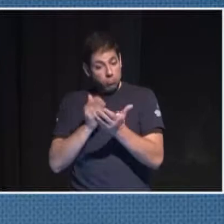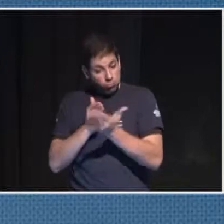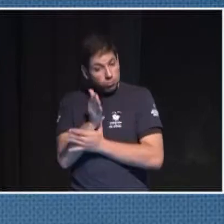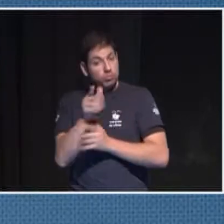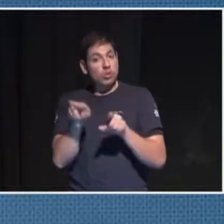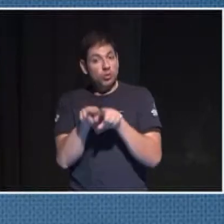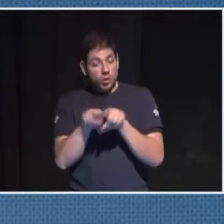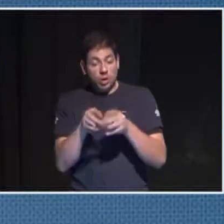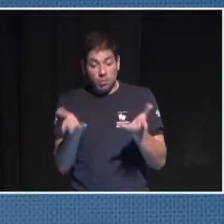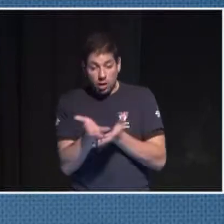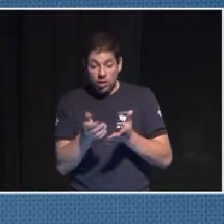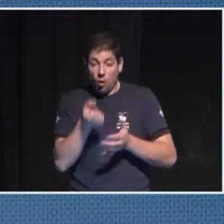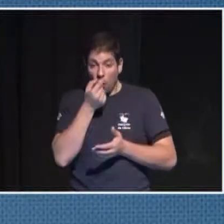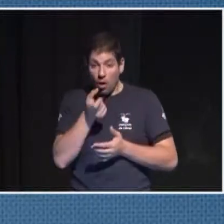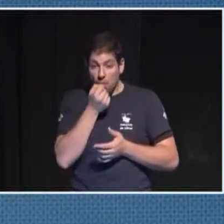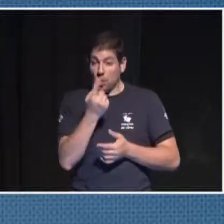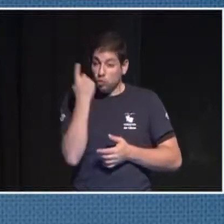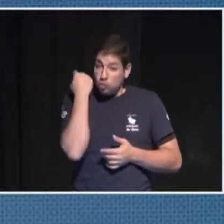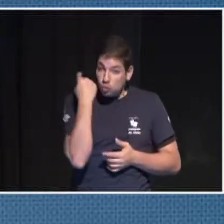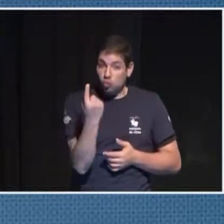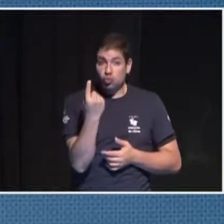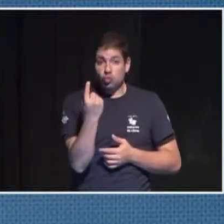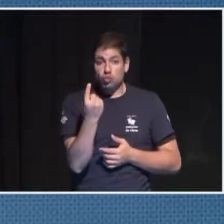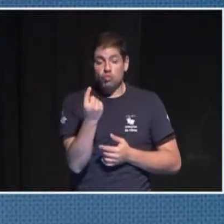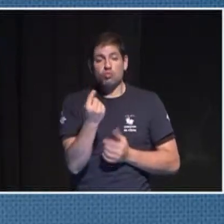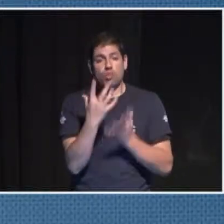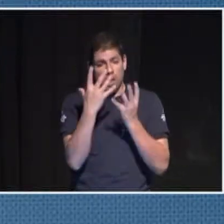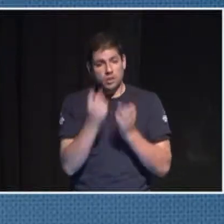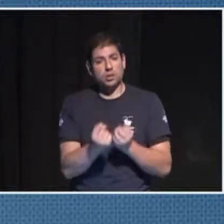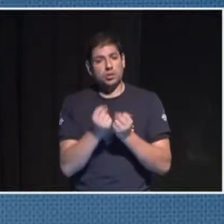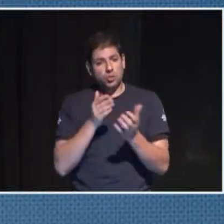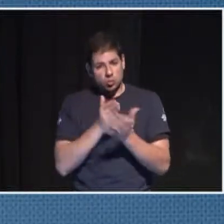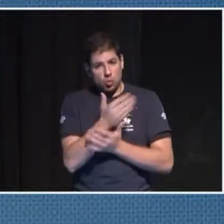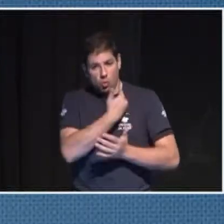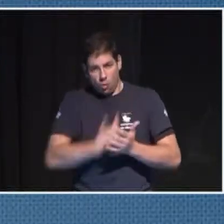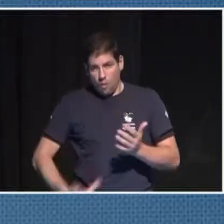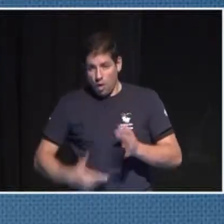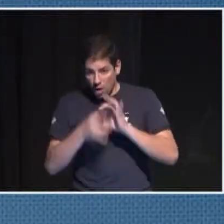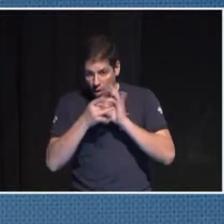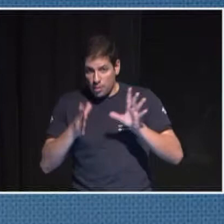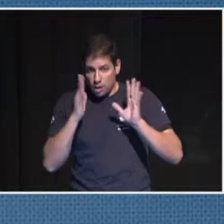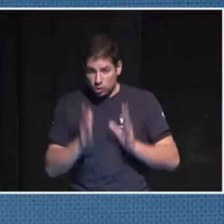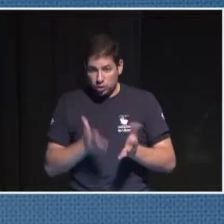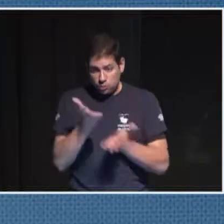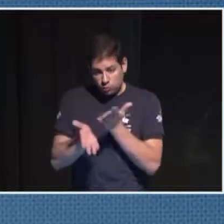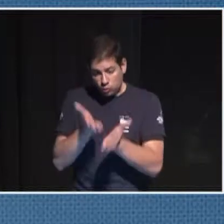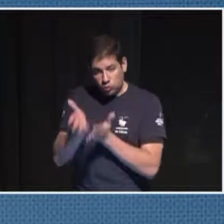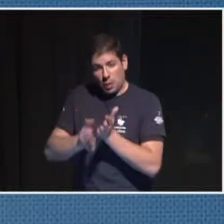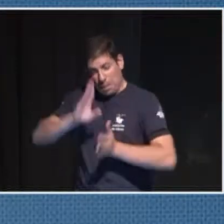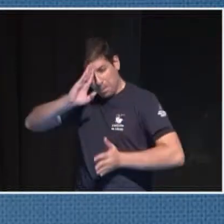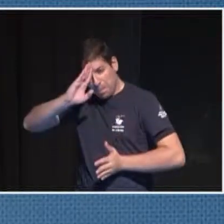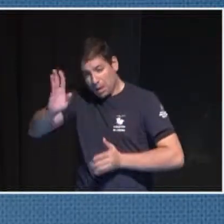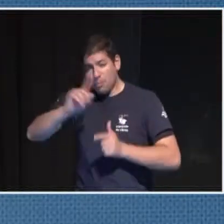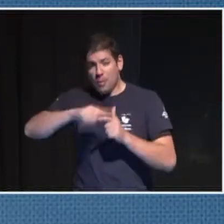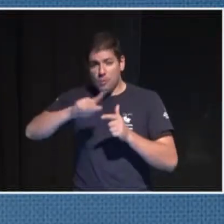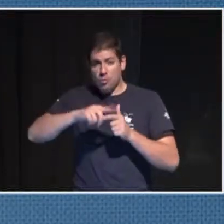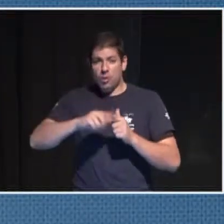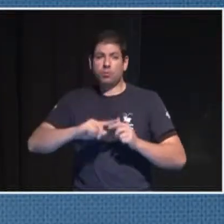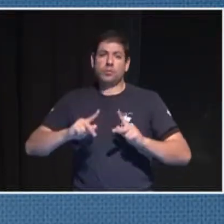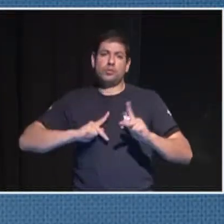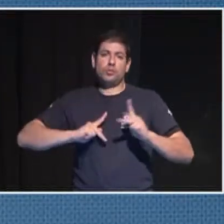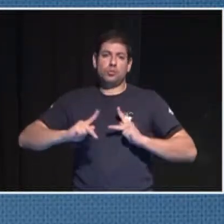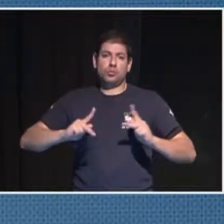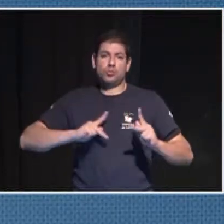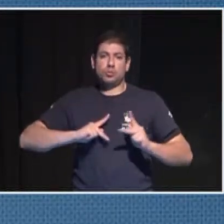com esclerose sistêmica, aprovada especificamente para o manejo da principal causa de morte da esclerose